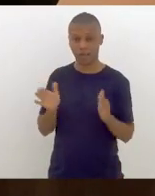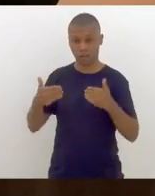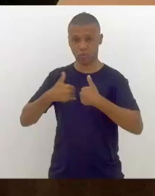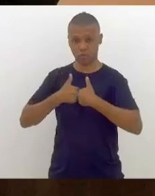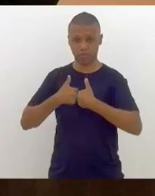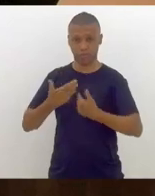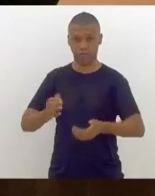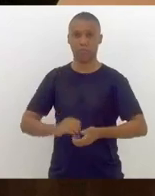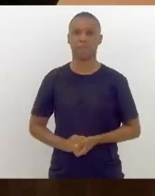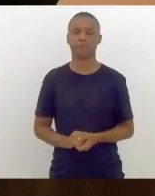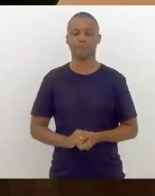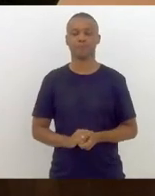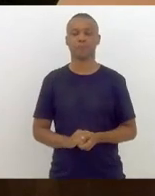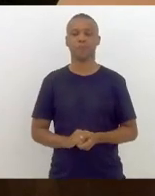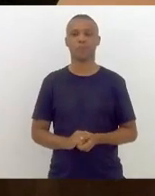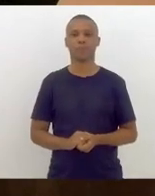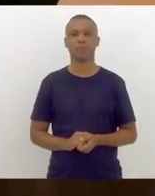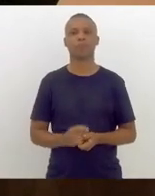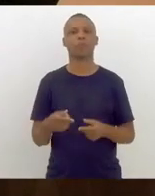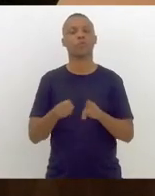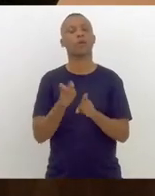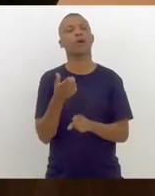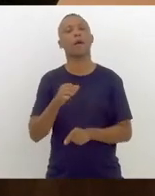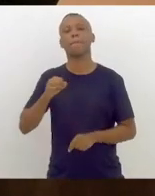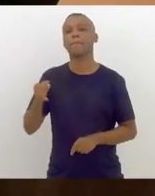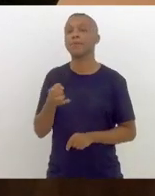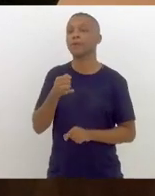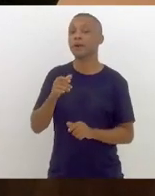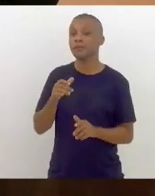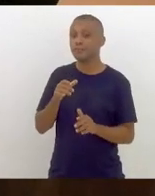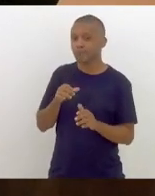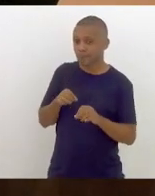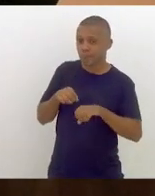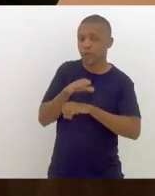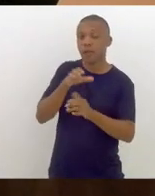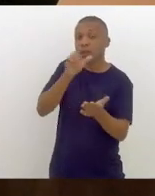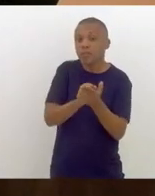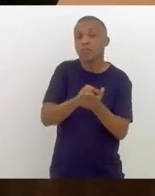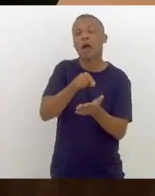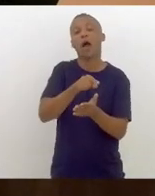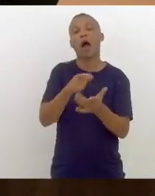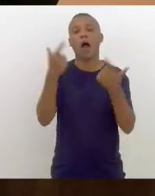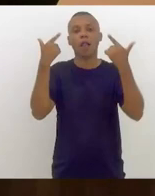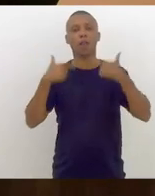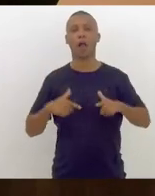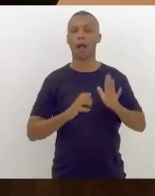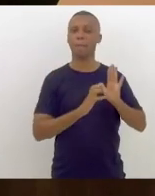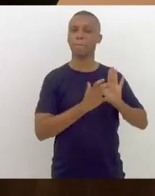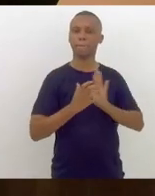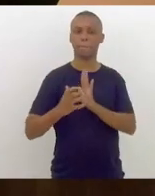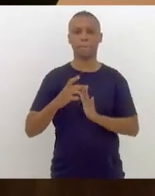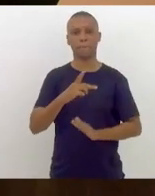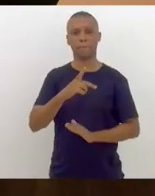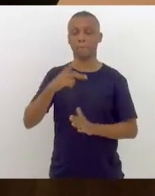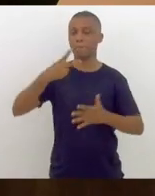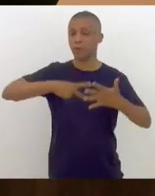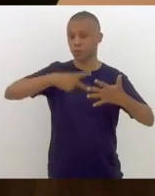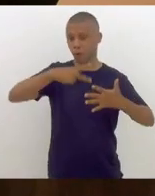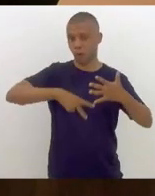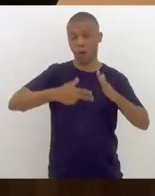é consignar a abstenção da bancada do PSOL ao projeto de resolução número